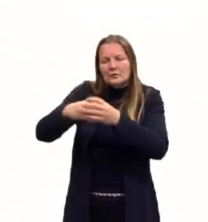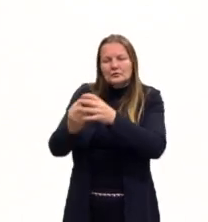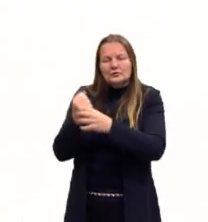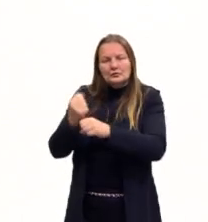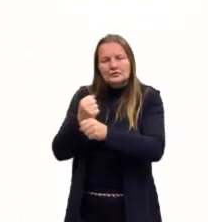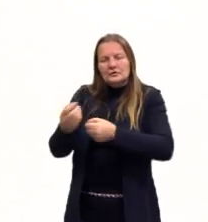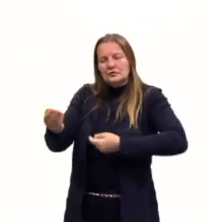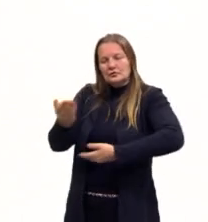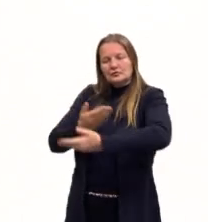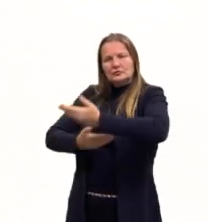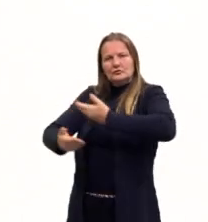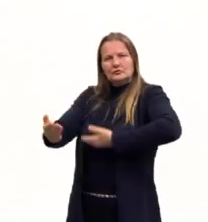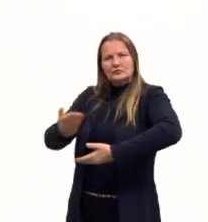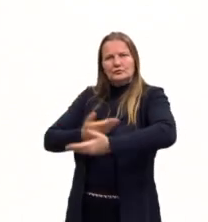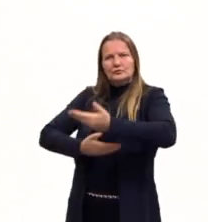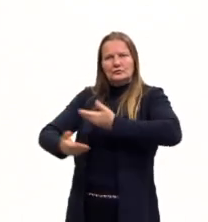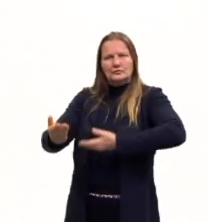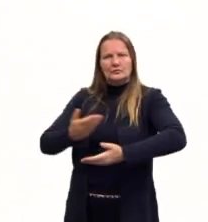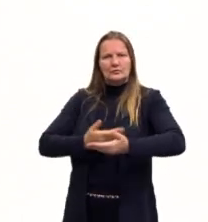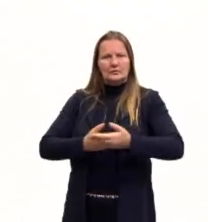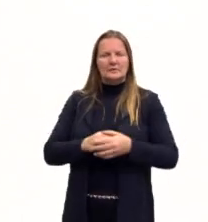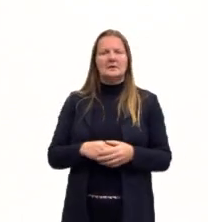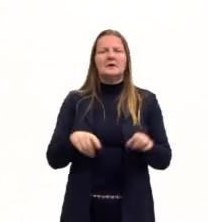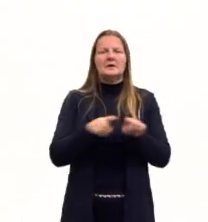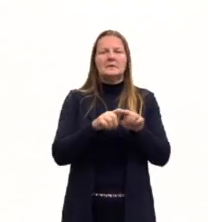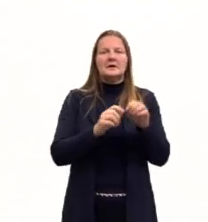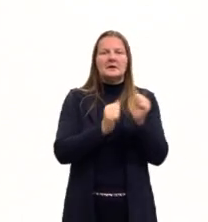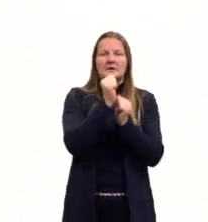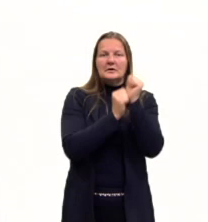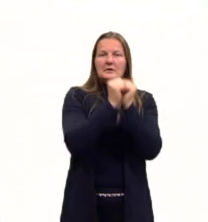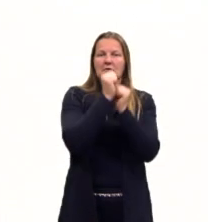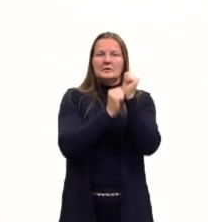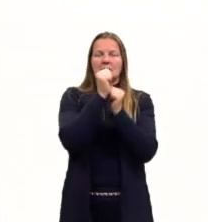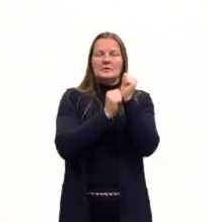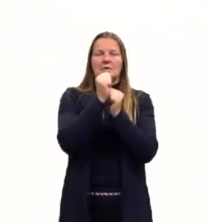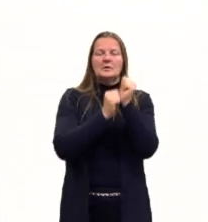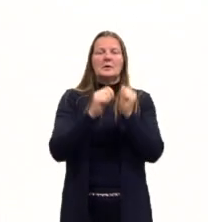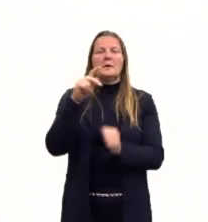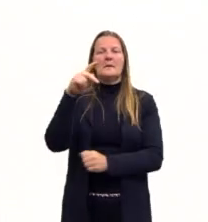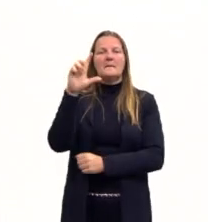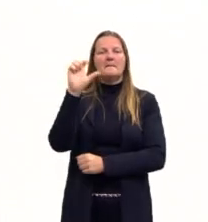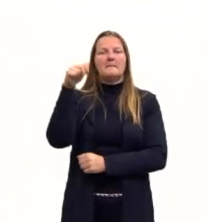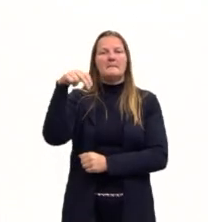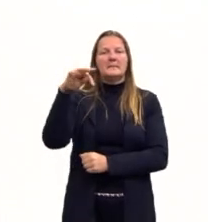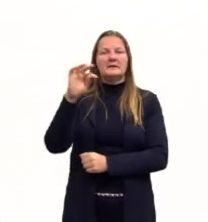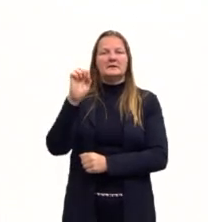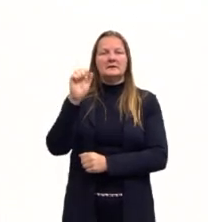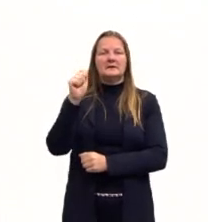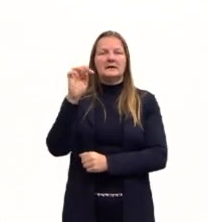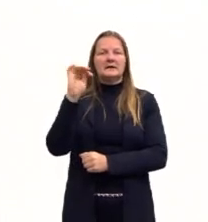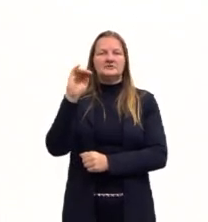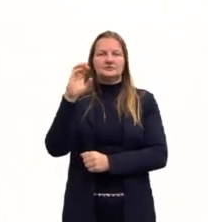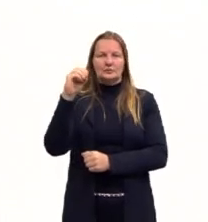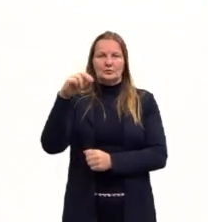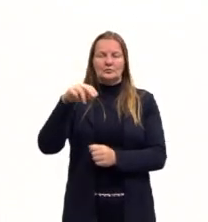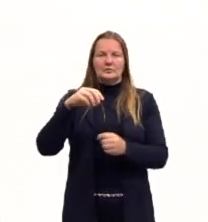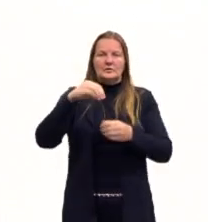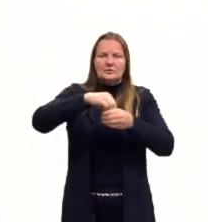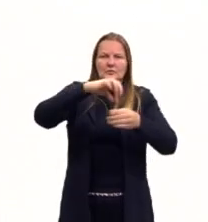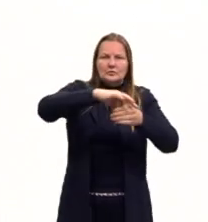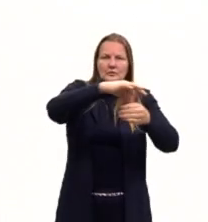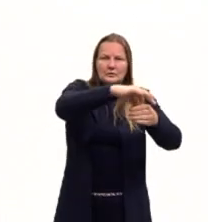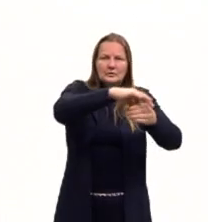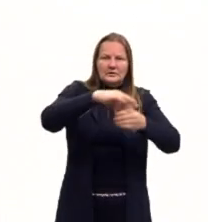já a outra né que a mecanizada é o sistema Plantation né aquele sistema completamente